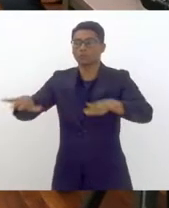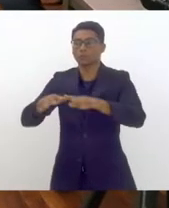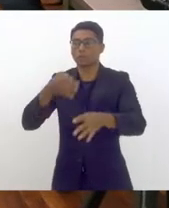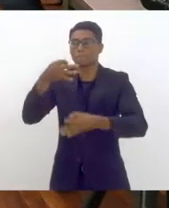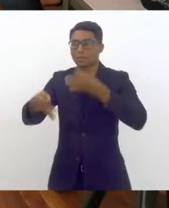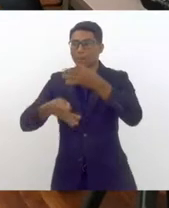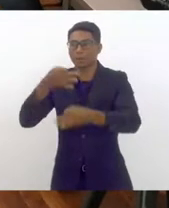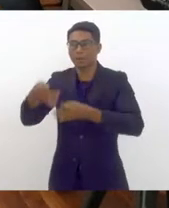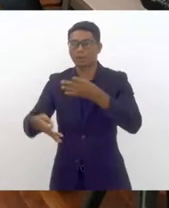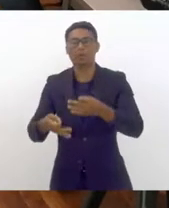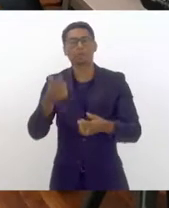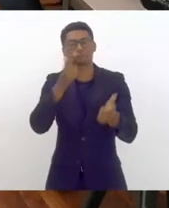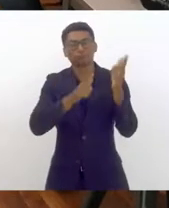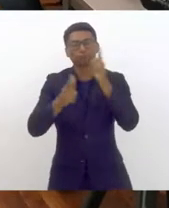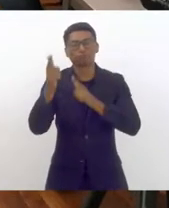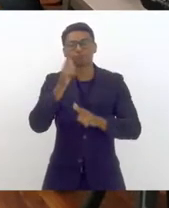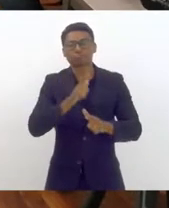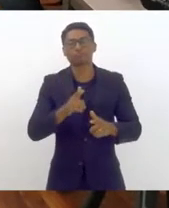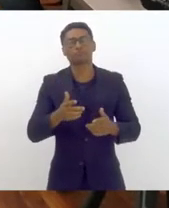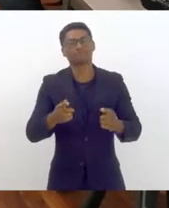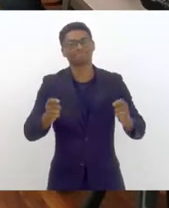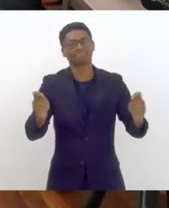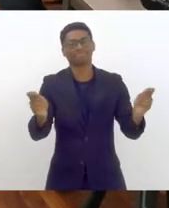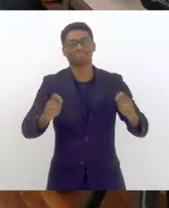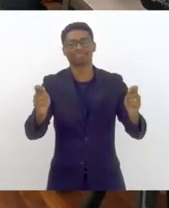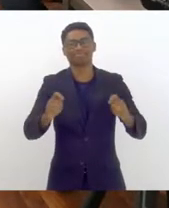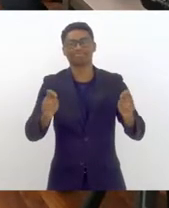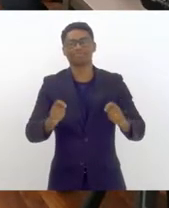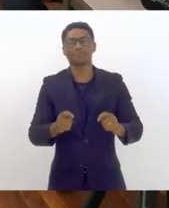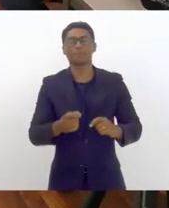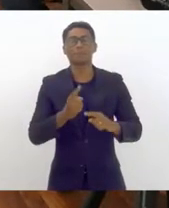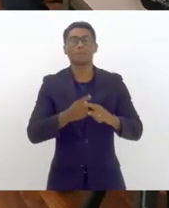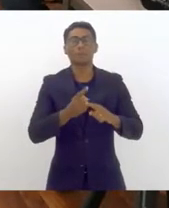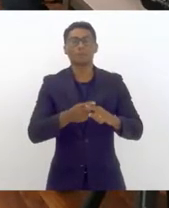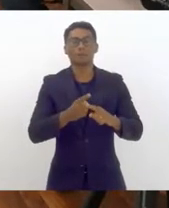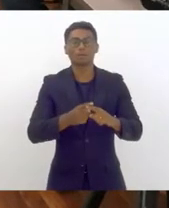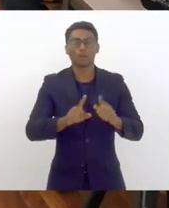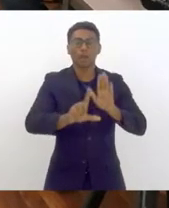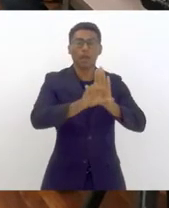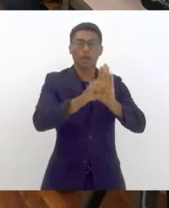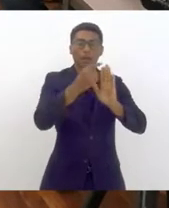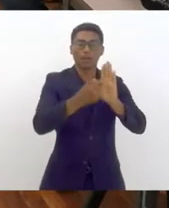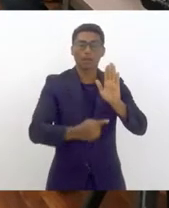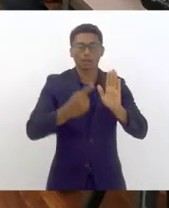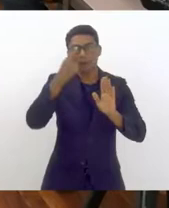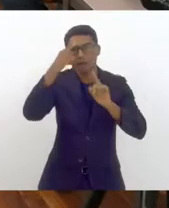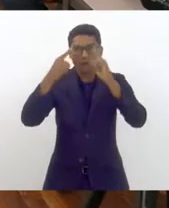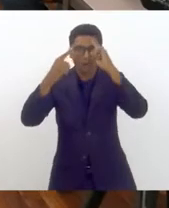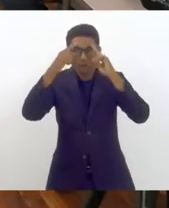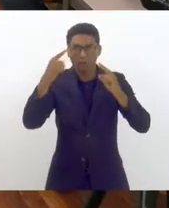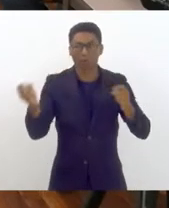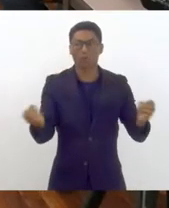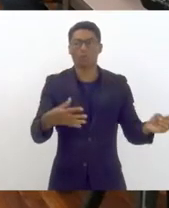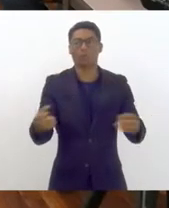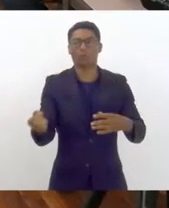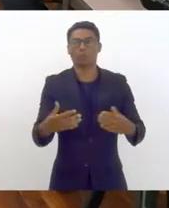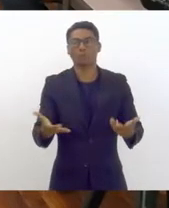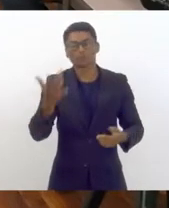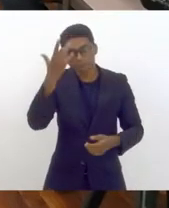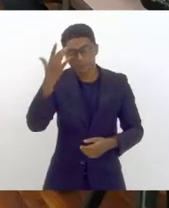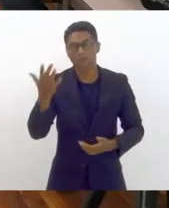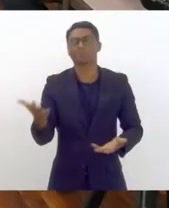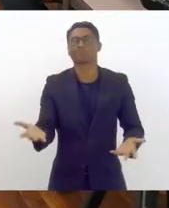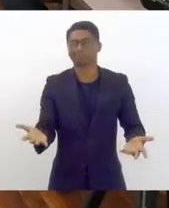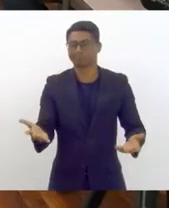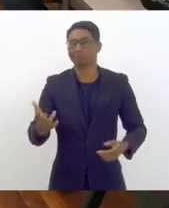forma mais direta, ativa, na elaboração de novas ideias de leis. Eu acho que é um passo muito